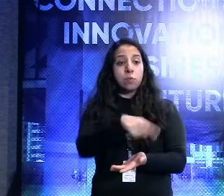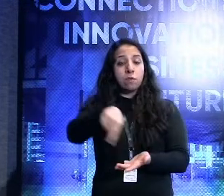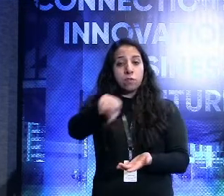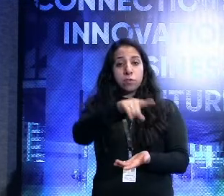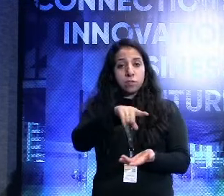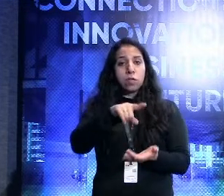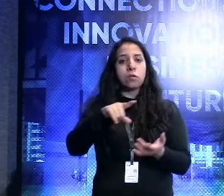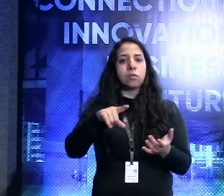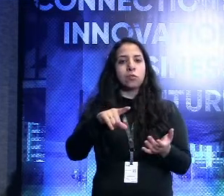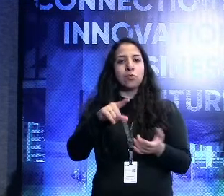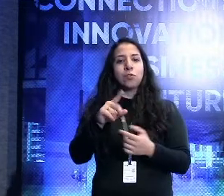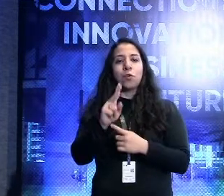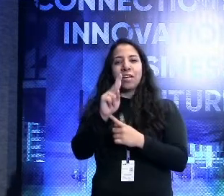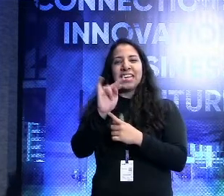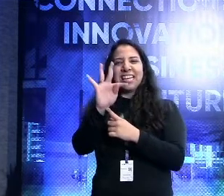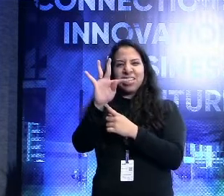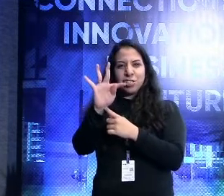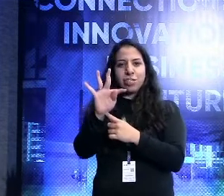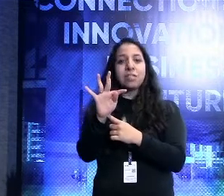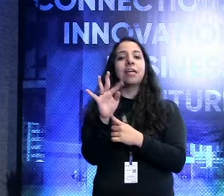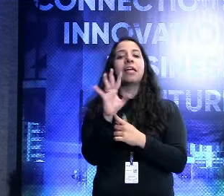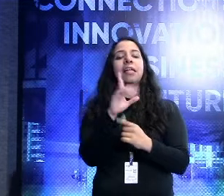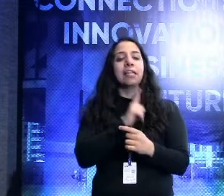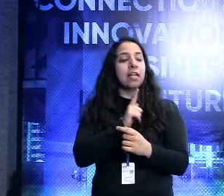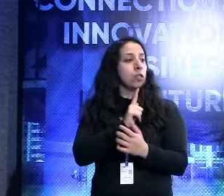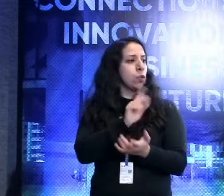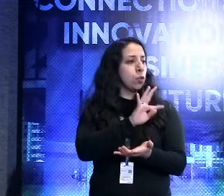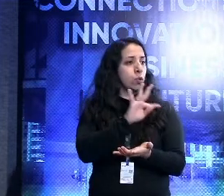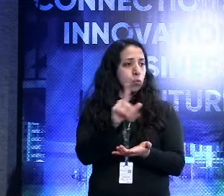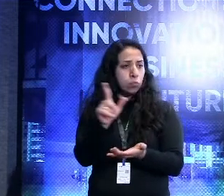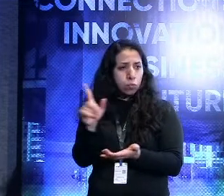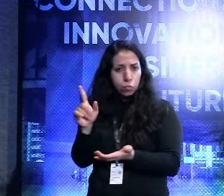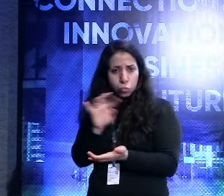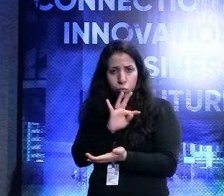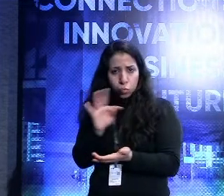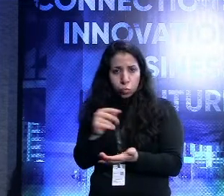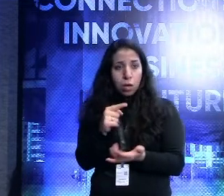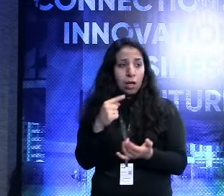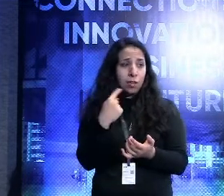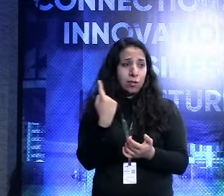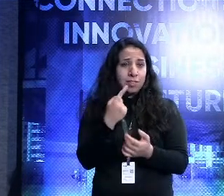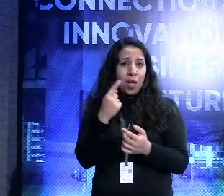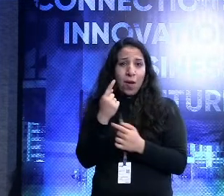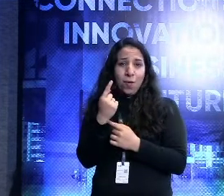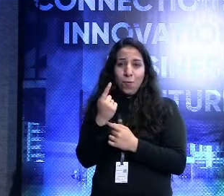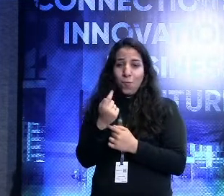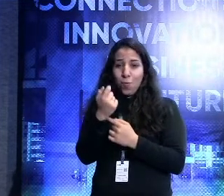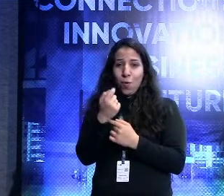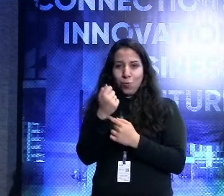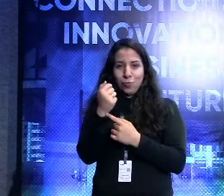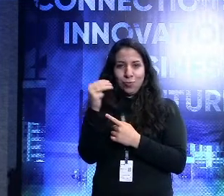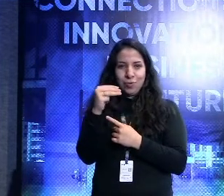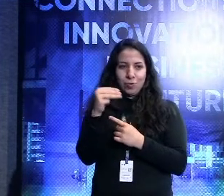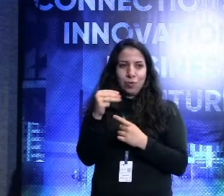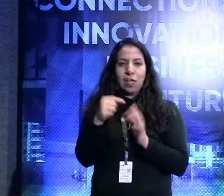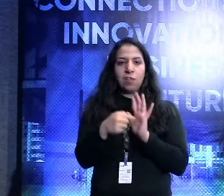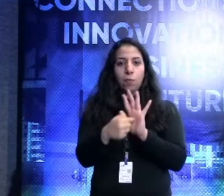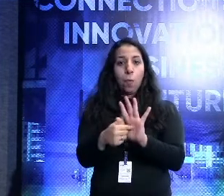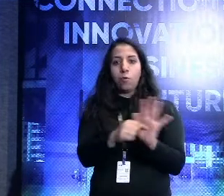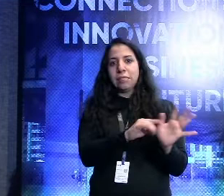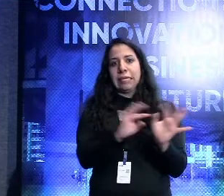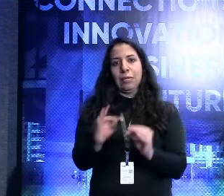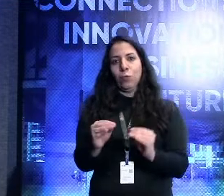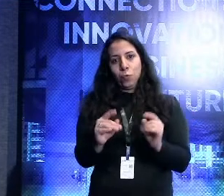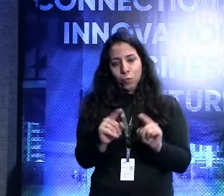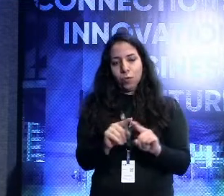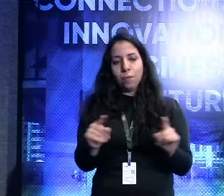kit de ferramentas, um board no Miro para que vocês entrem, né? Como a gente só tem poucos minutos aqui, não faria sentido a gente mostrar passo a passo e criar